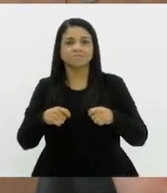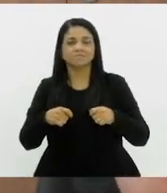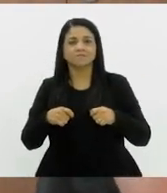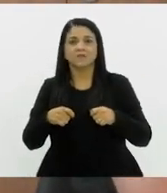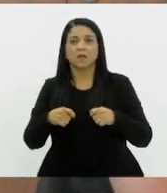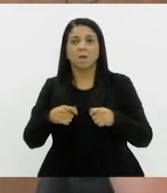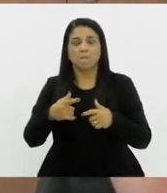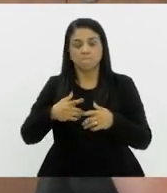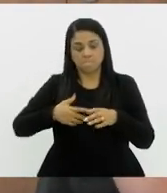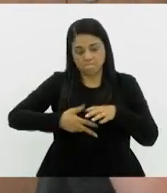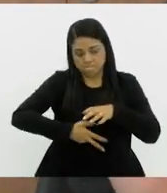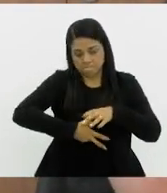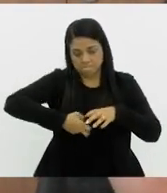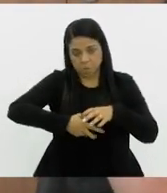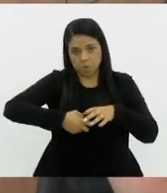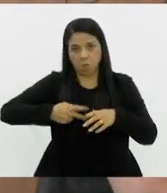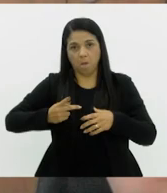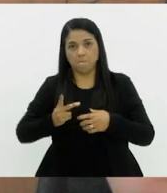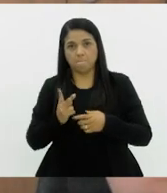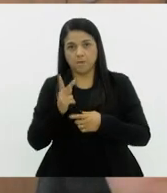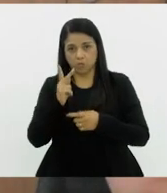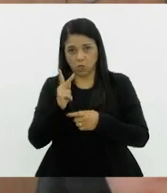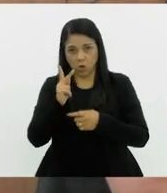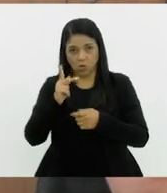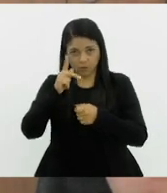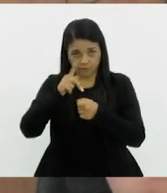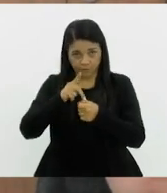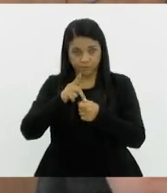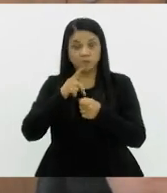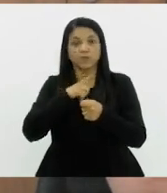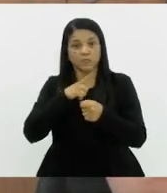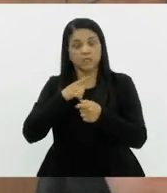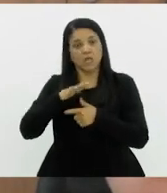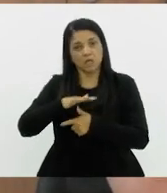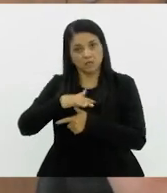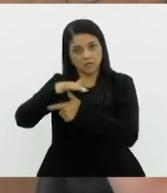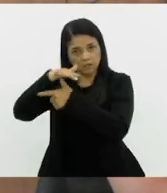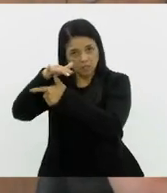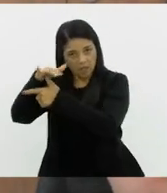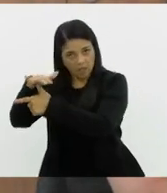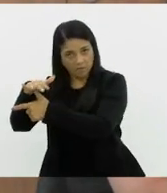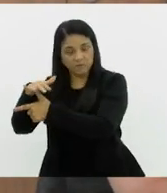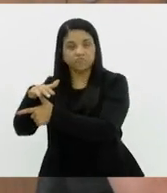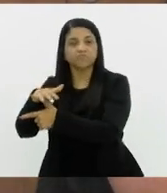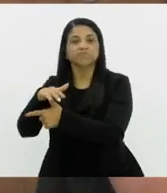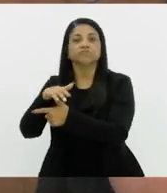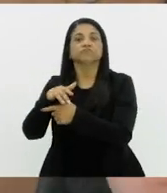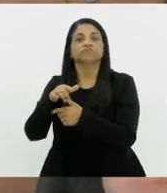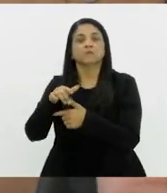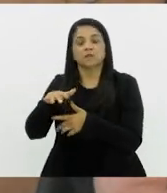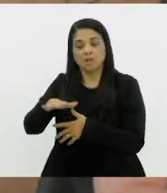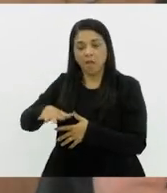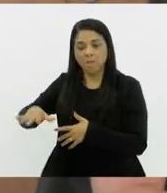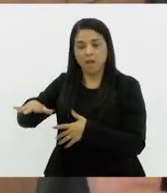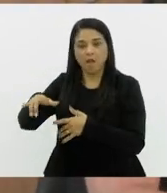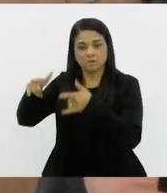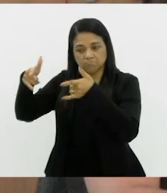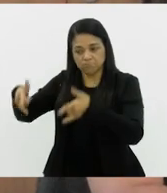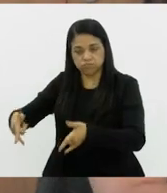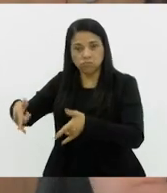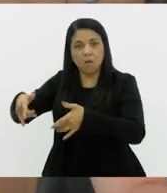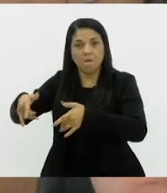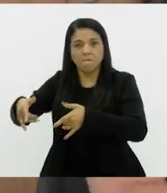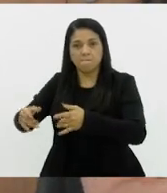extrair petróleo, é porque existem aeronaves que fazem o transporte do continente até as bases petroleiras no meio do mar. Se nós